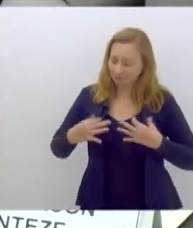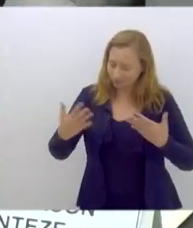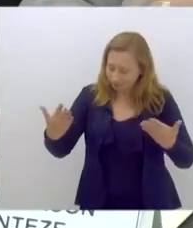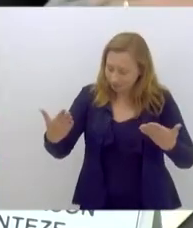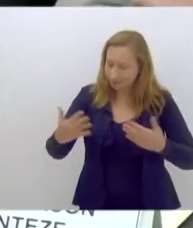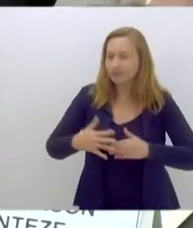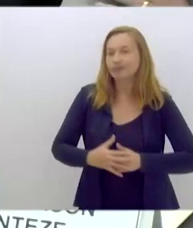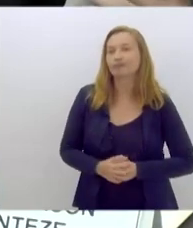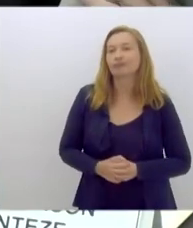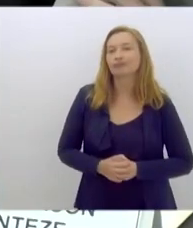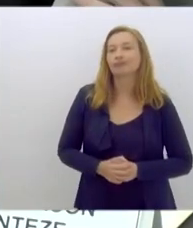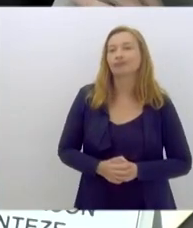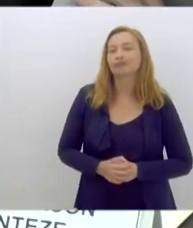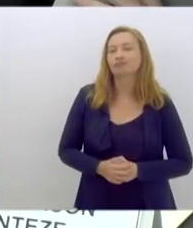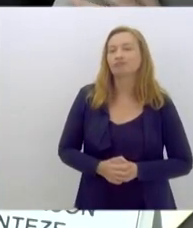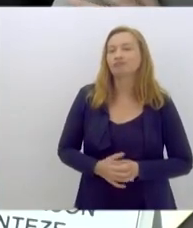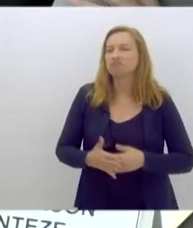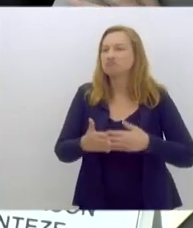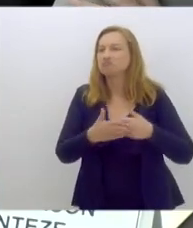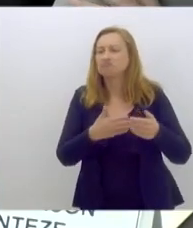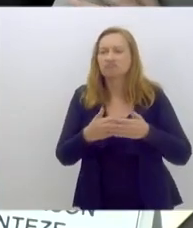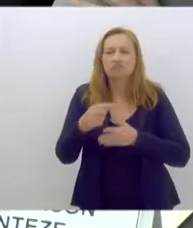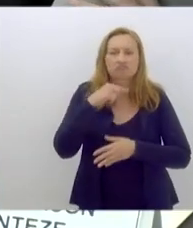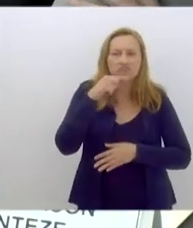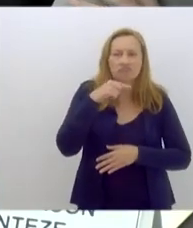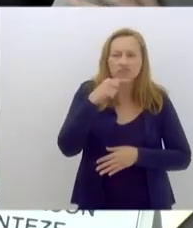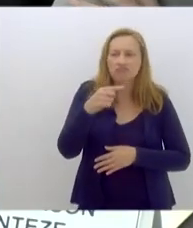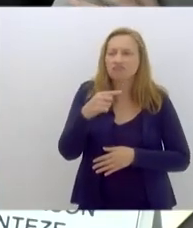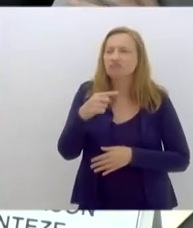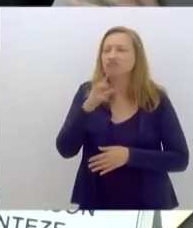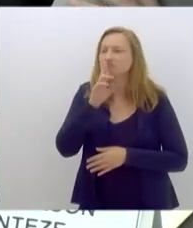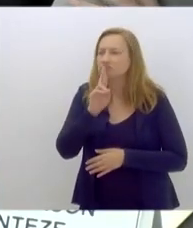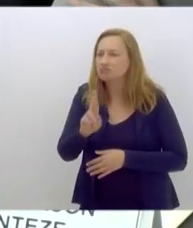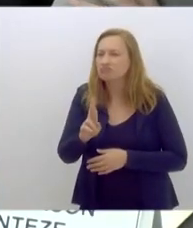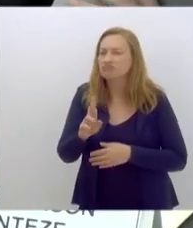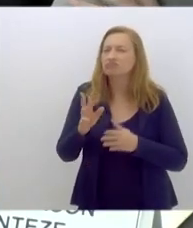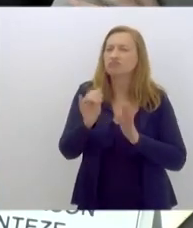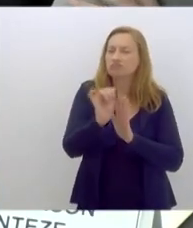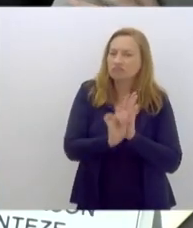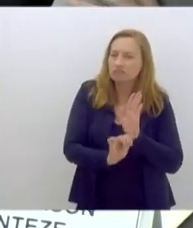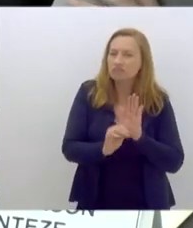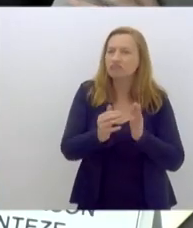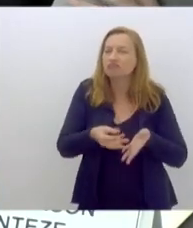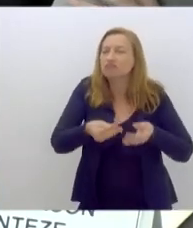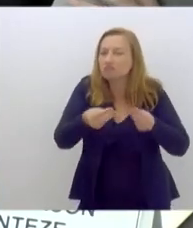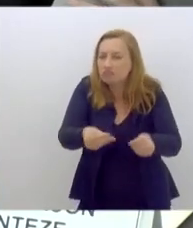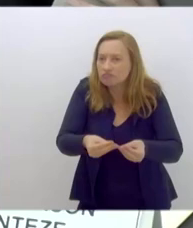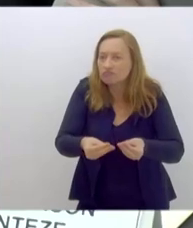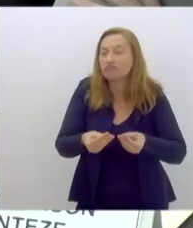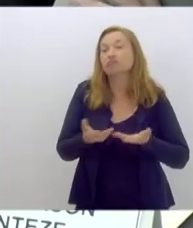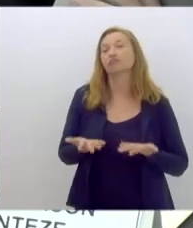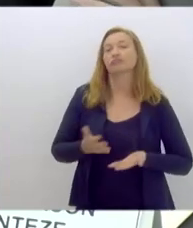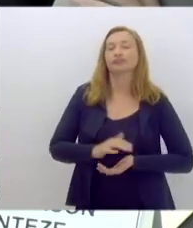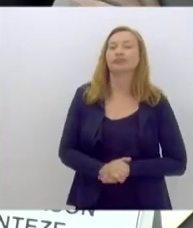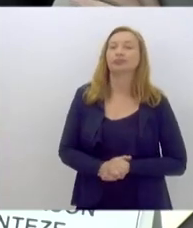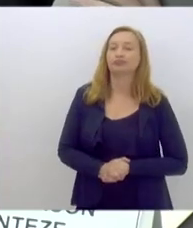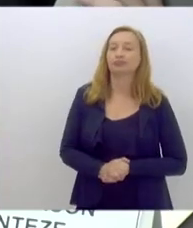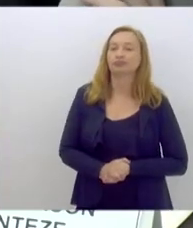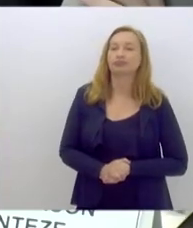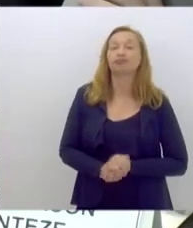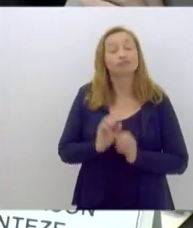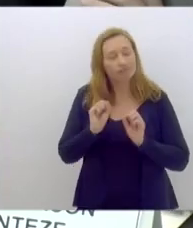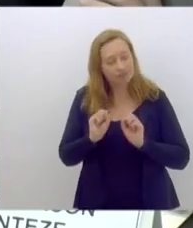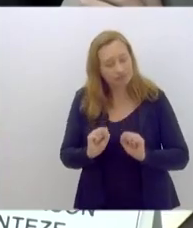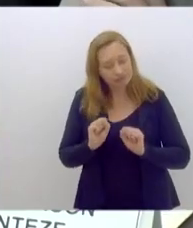para elucidar qualquer dúvida para entregar qualquer relatório que seja necessário né Eu acho que é assim que a gente